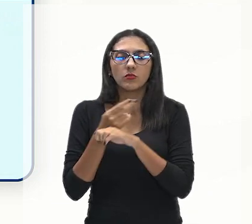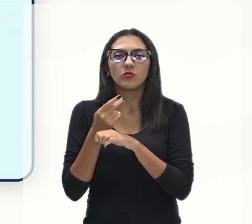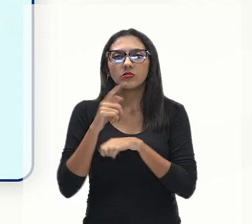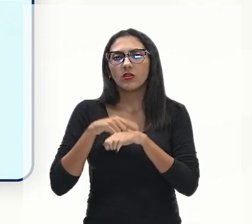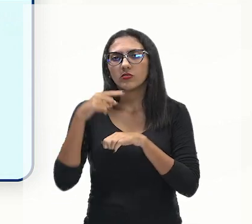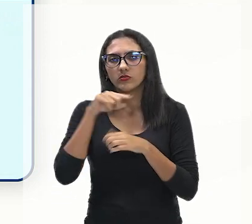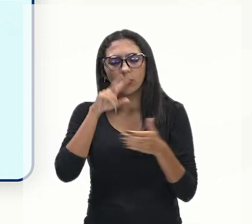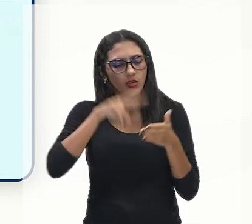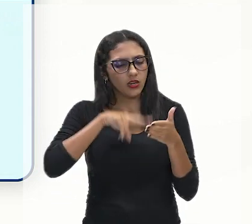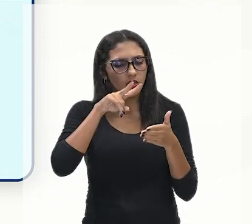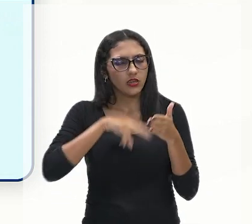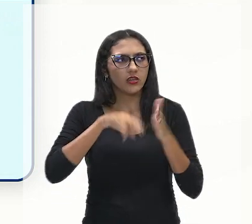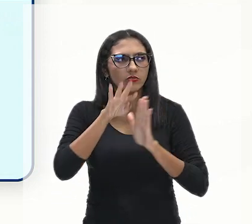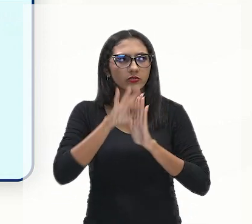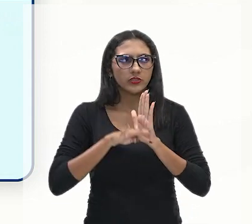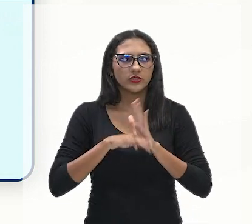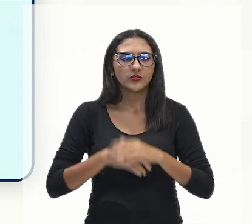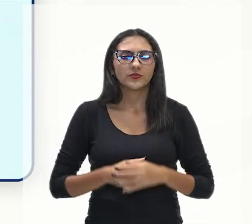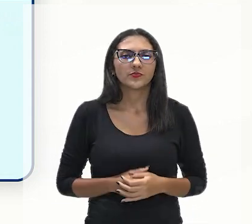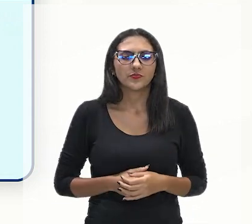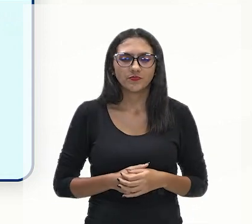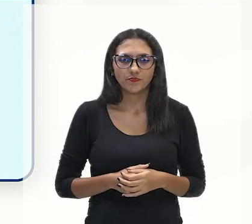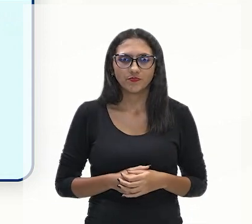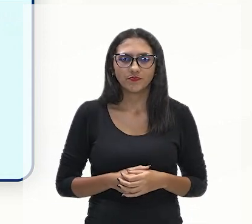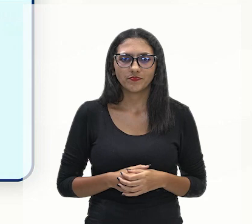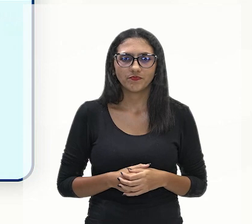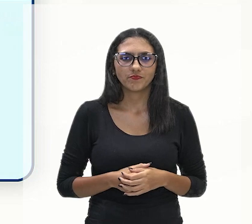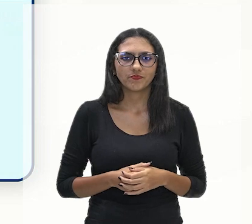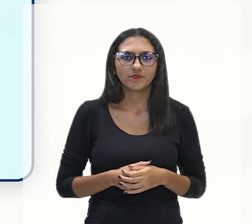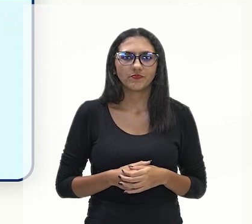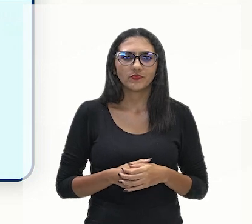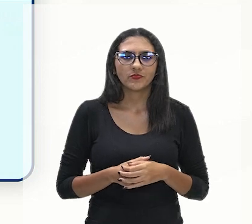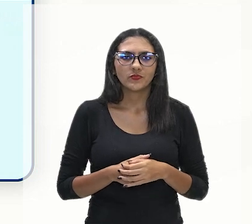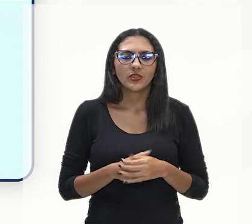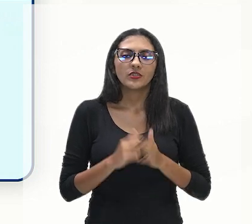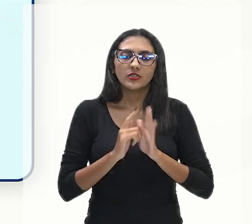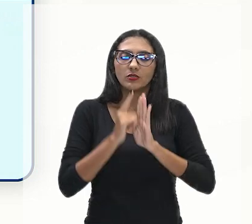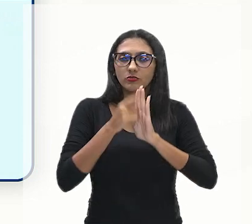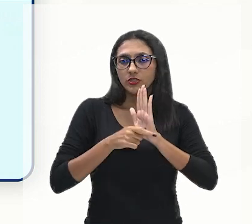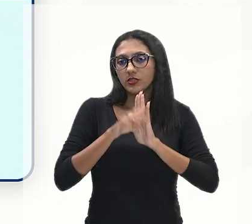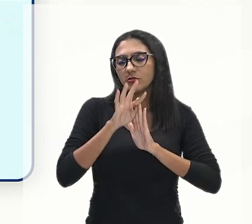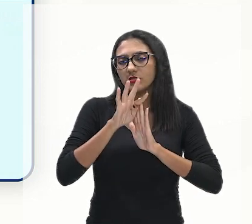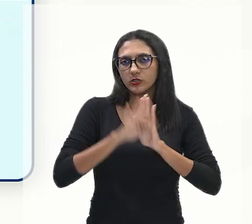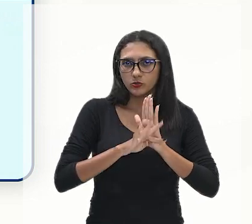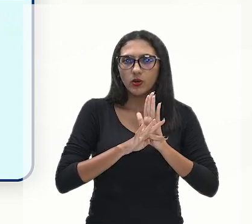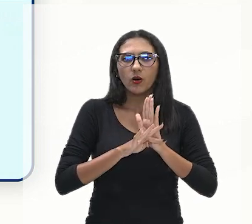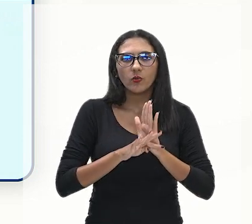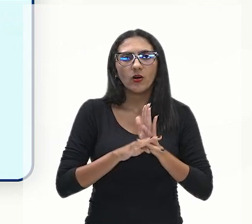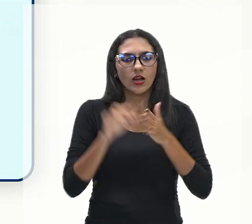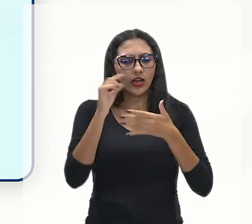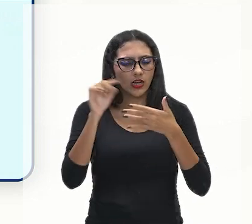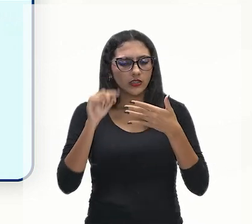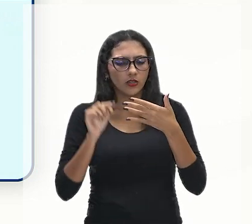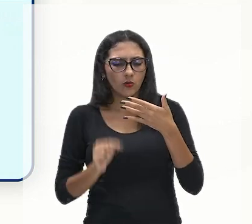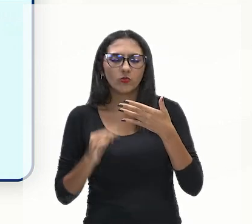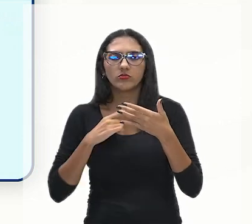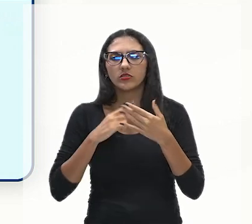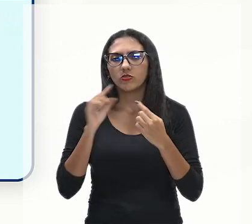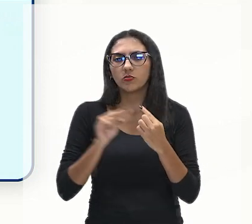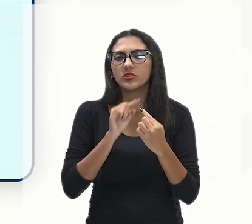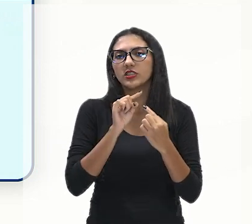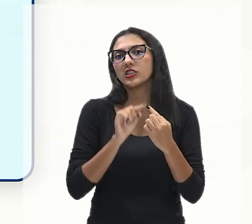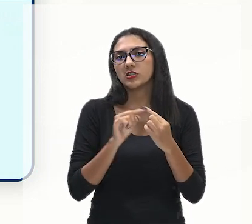E falando de gênero textual, cada gênero textual tem um objetivo, tem um contexto